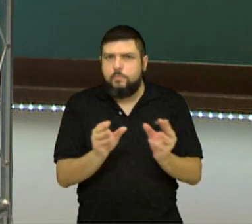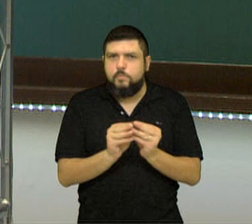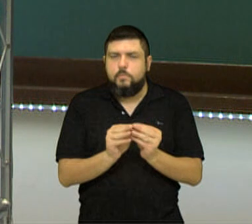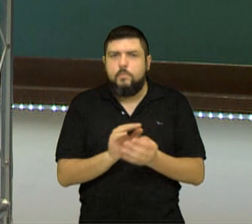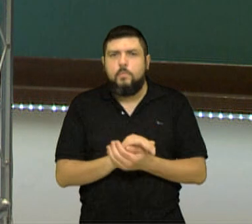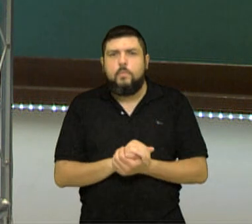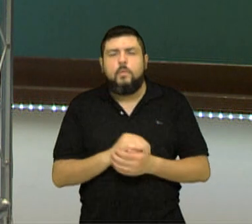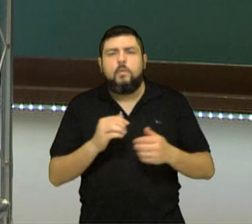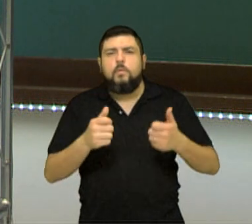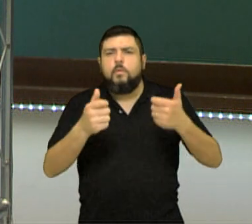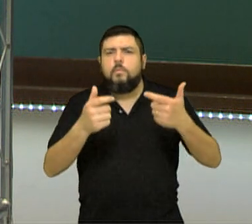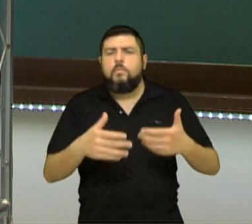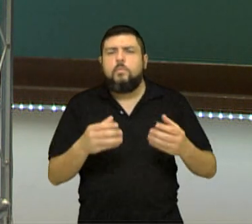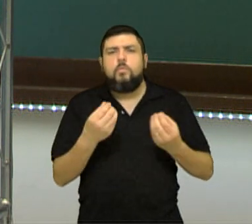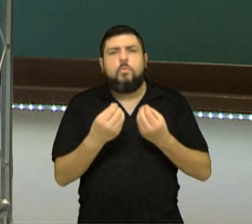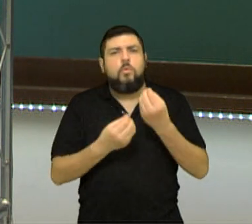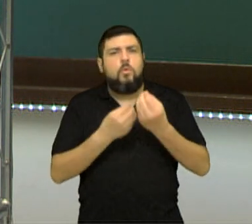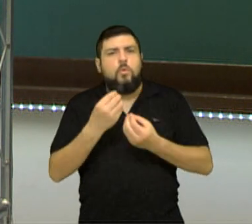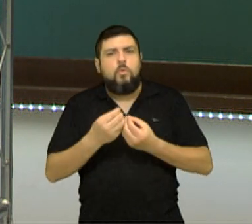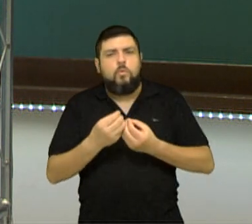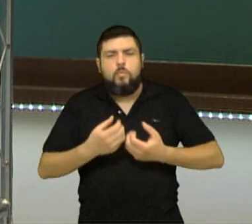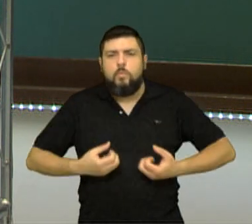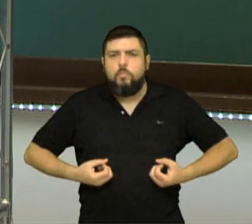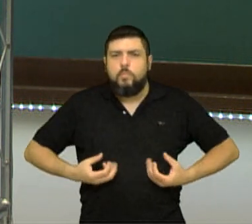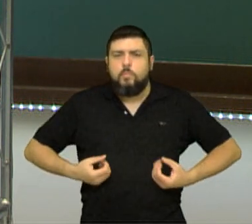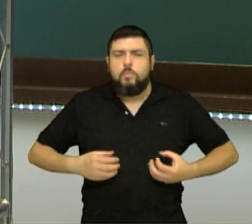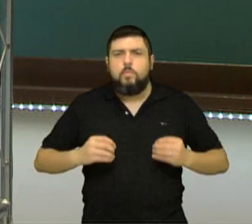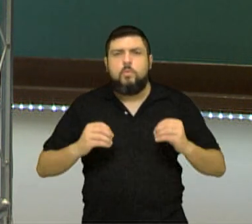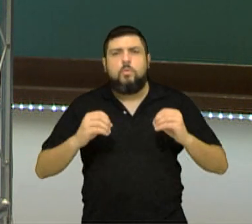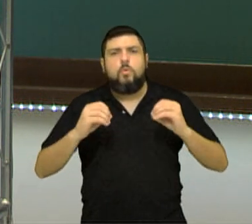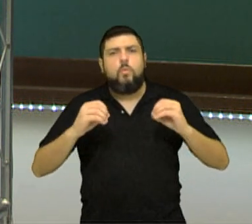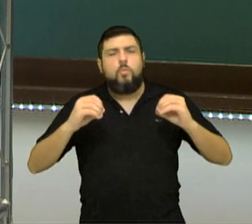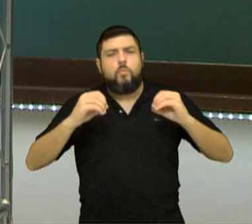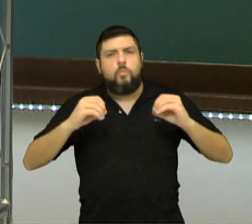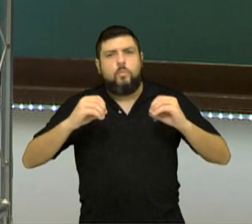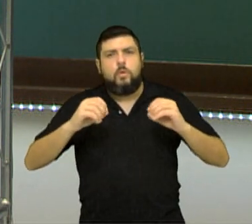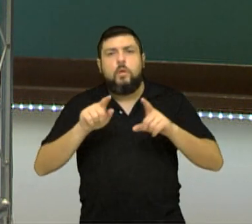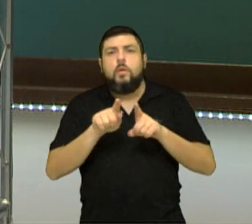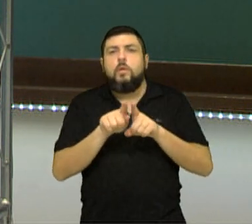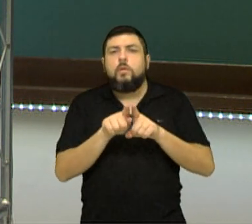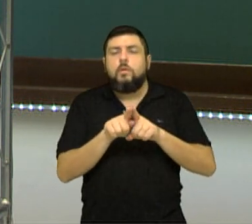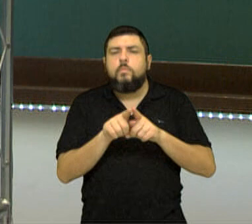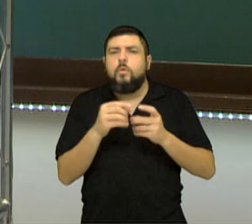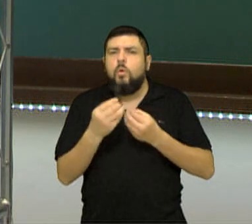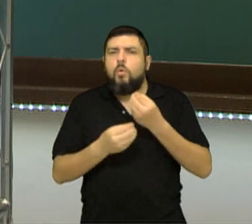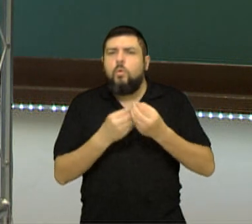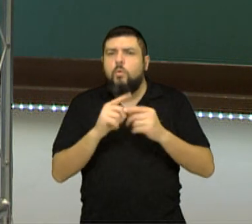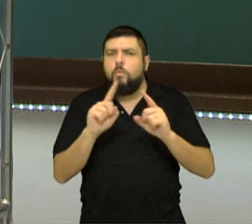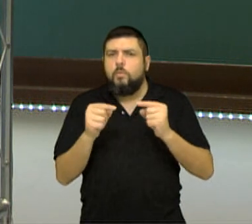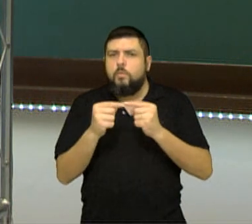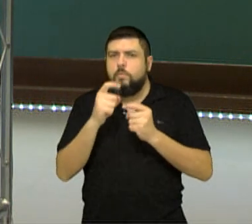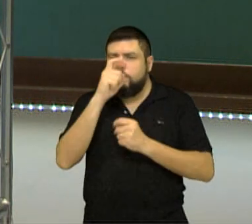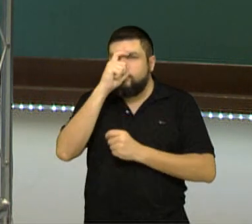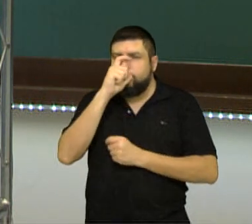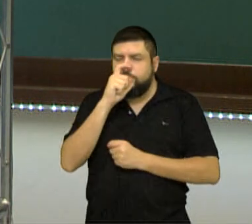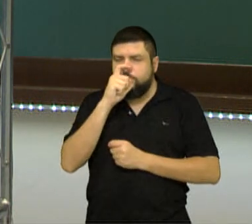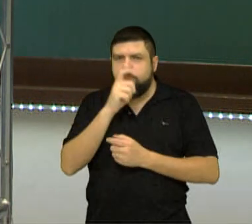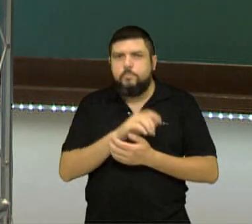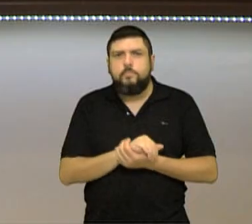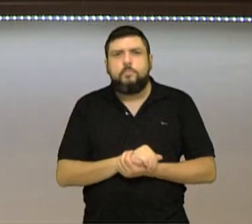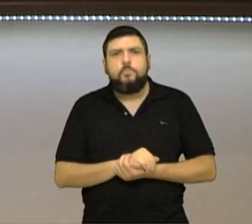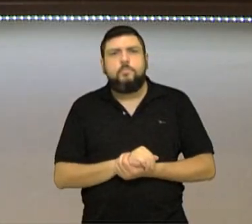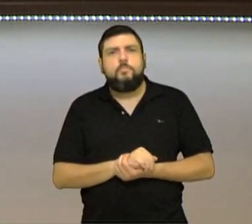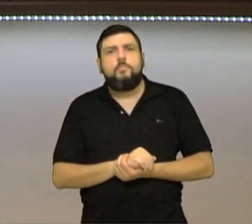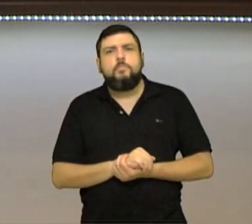o processo no qual ocorre a formação dos óvulos e a sua relação com o ciclo menstrual. Certo, gente?